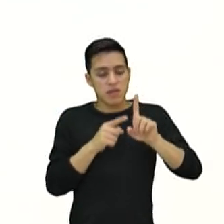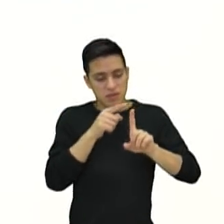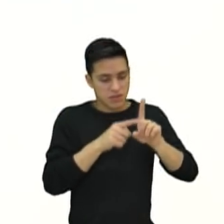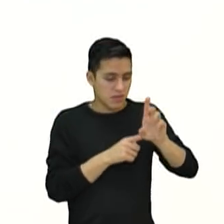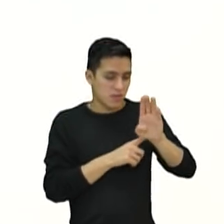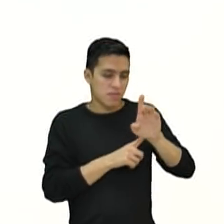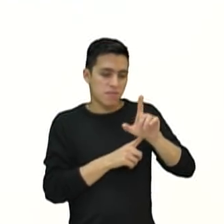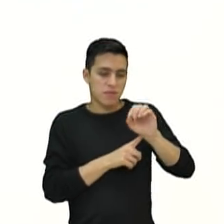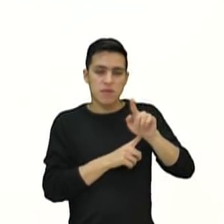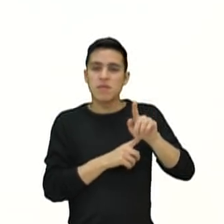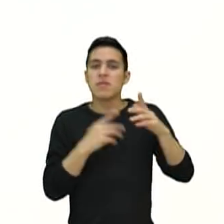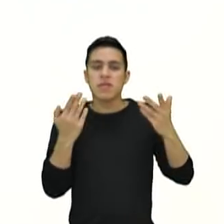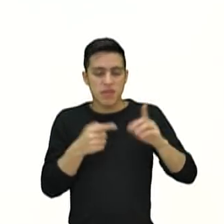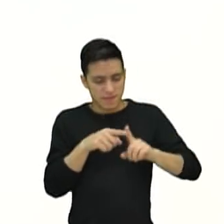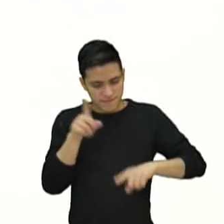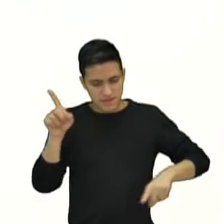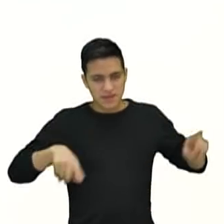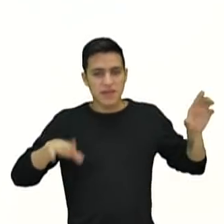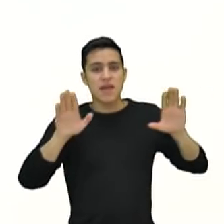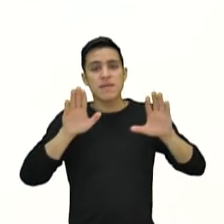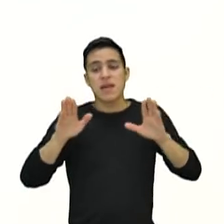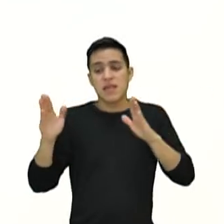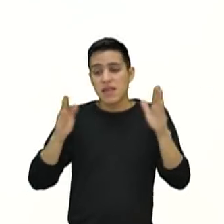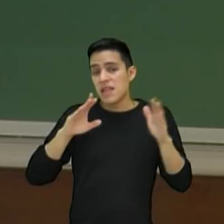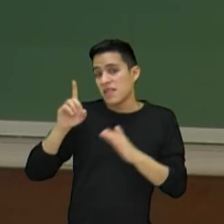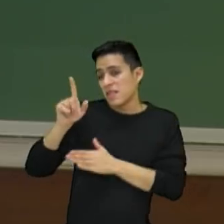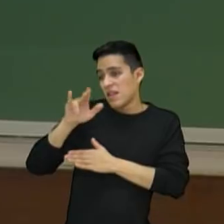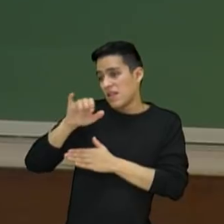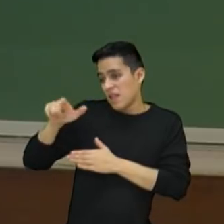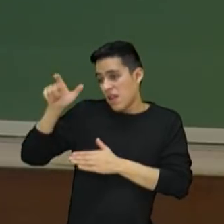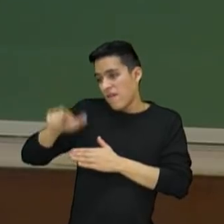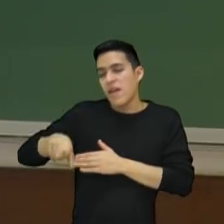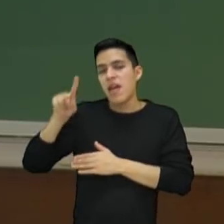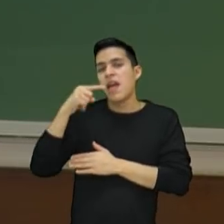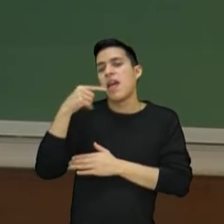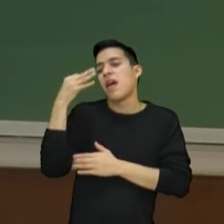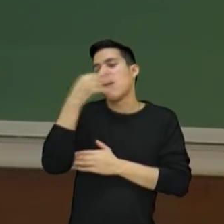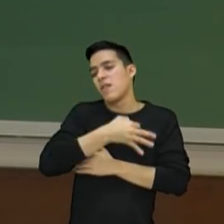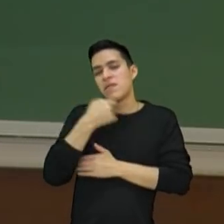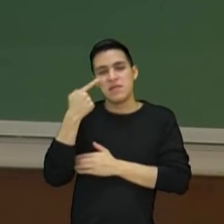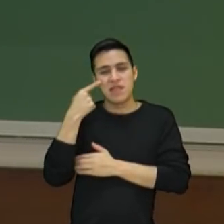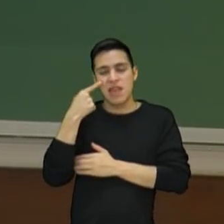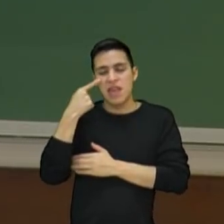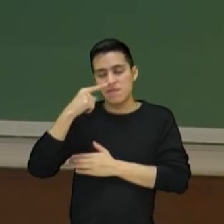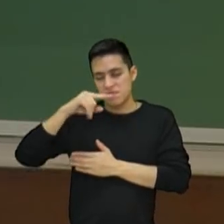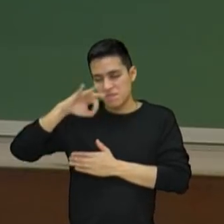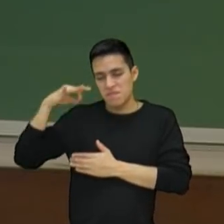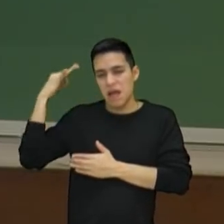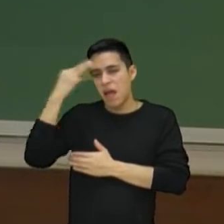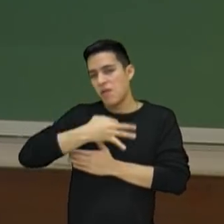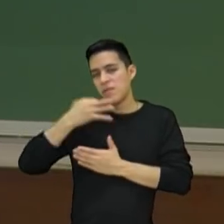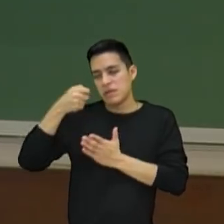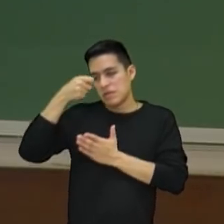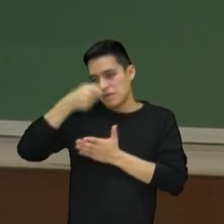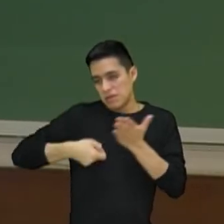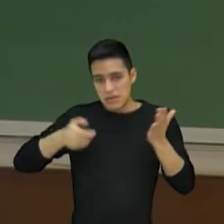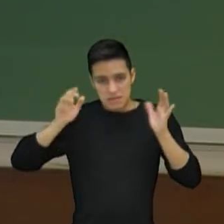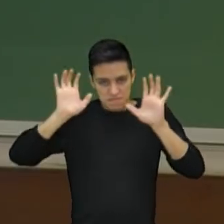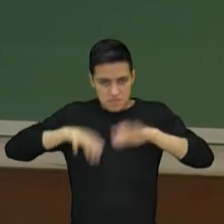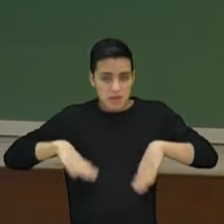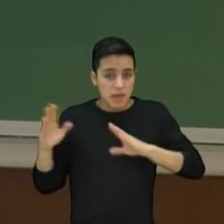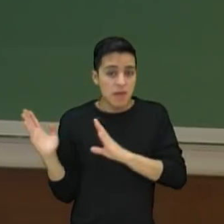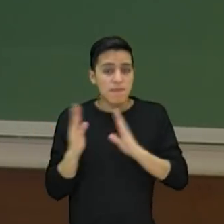blog, tipo de blog, são variados. Agora, do Daniel, ele é argumentativo, dissertativo, argumentativo. Mas nesse caso, os blogs, de